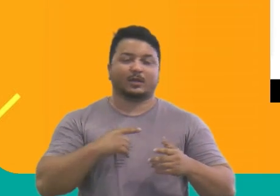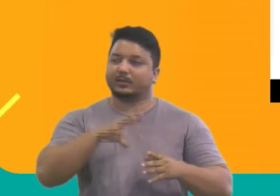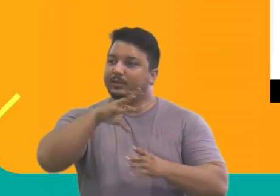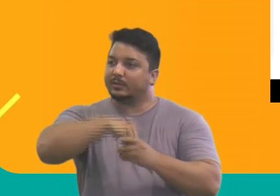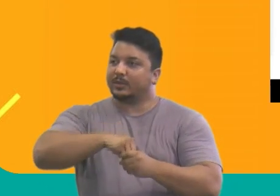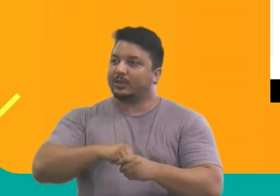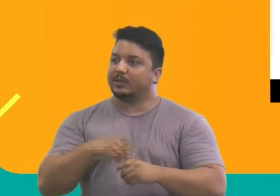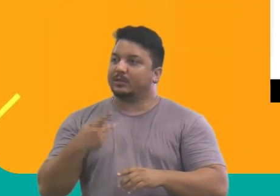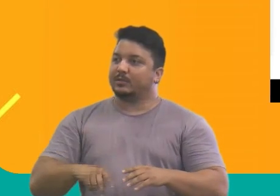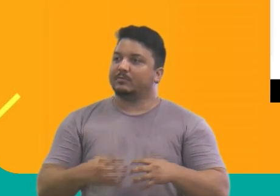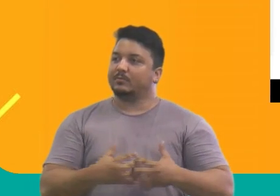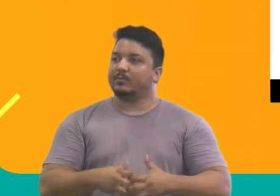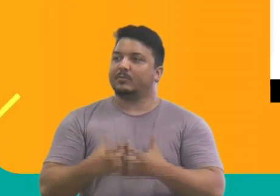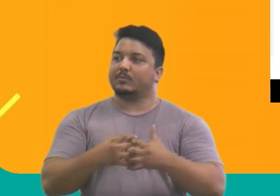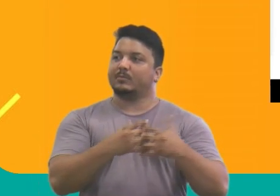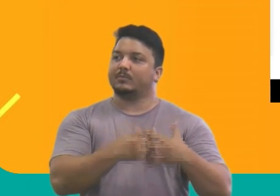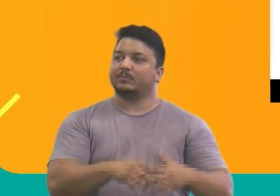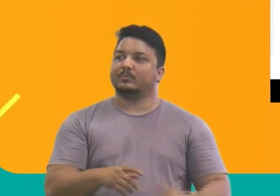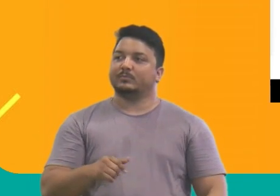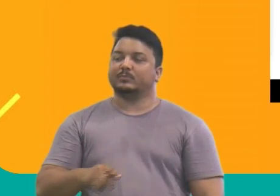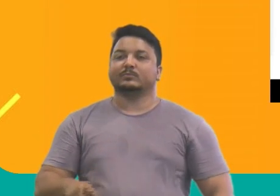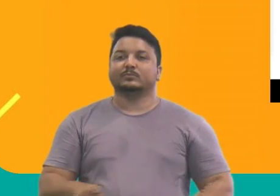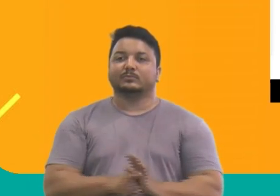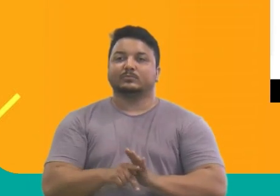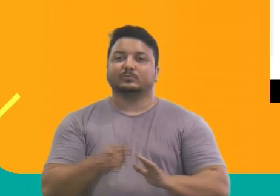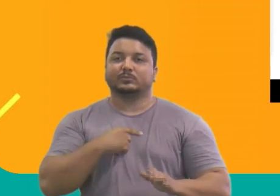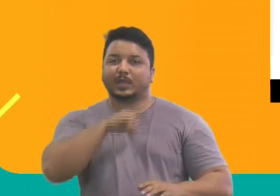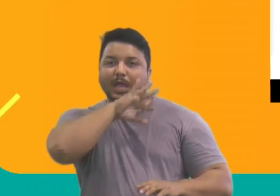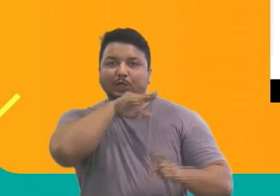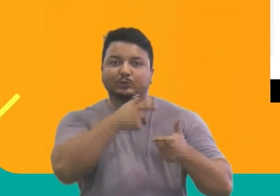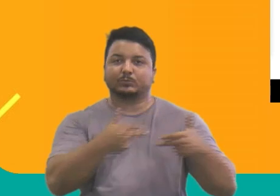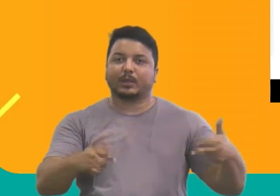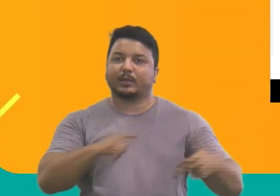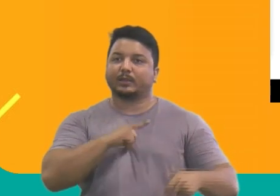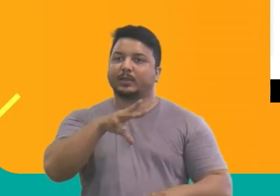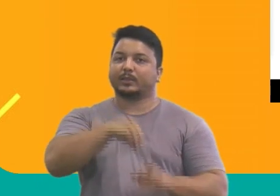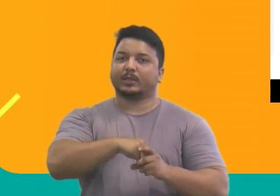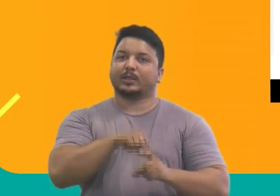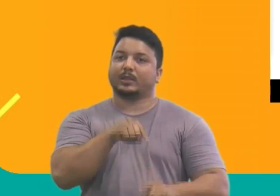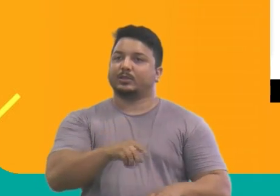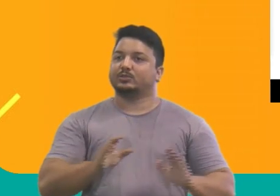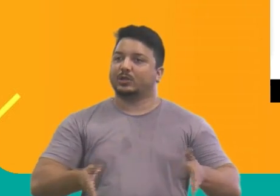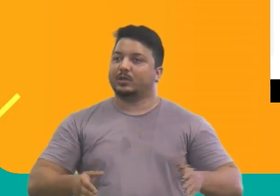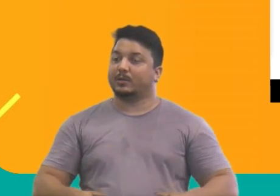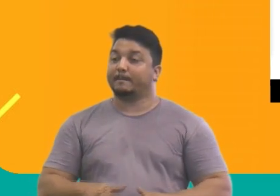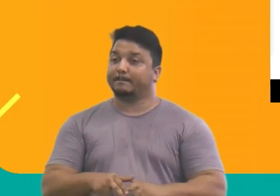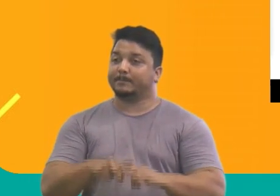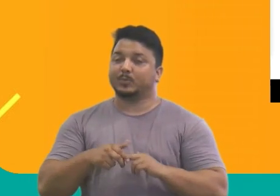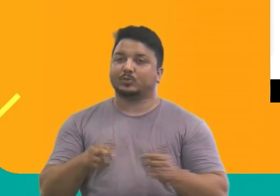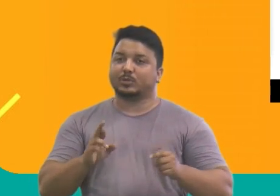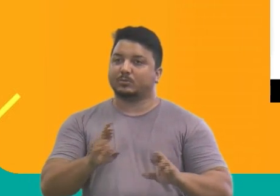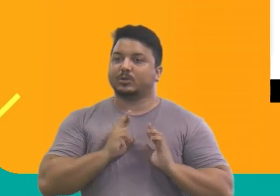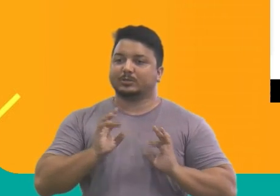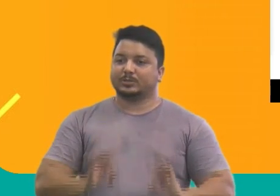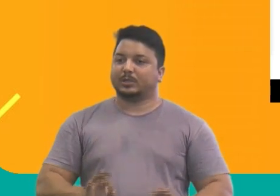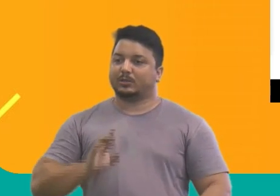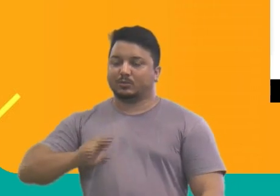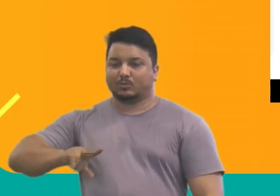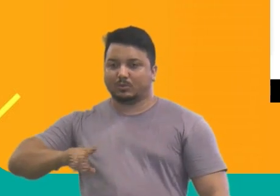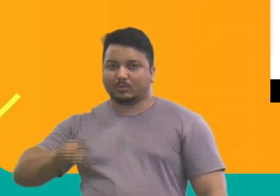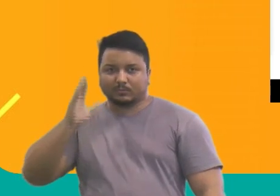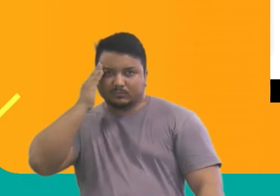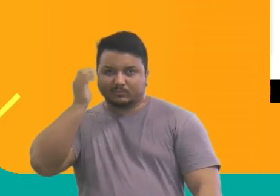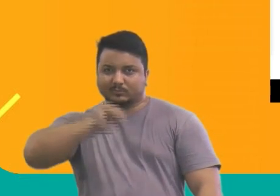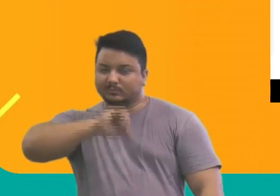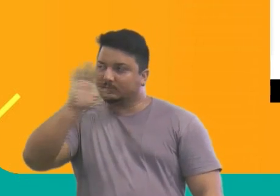internamente dentro do organismo dos corpos dos animais que estão dentro daquele ambiente. Por isso, não é a resposta correta. Deu para